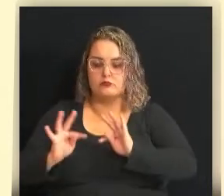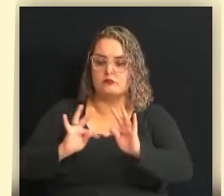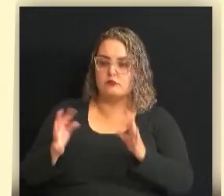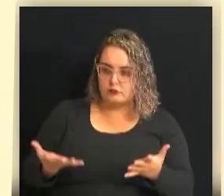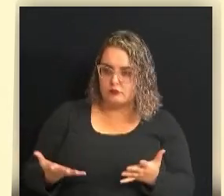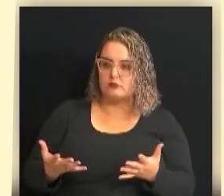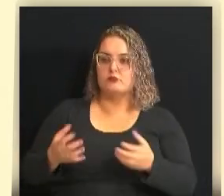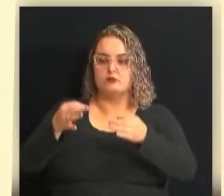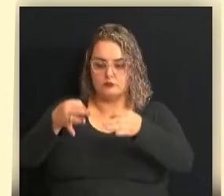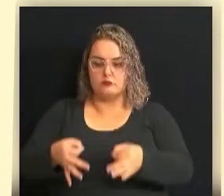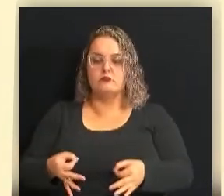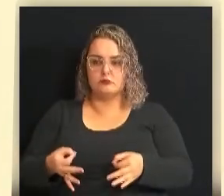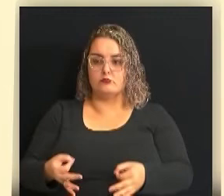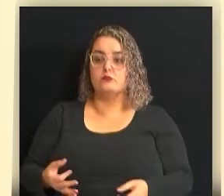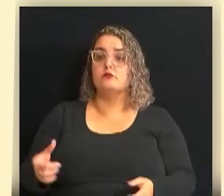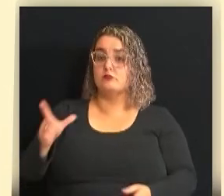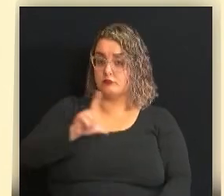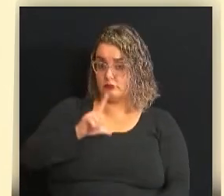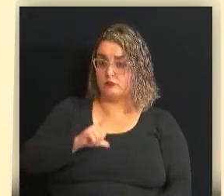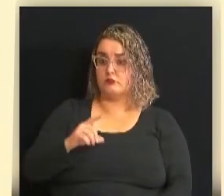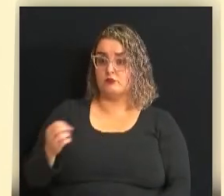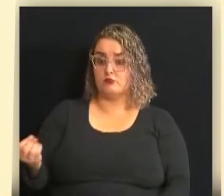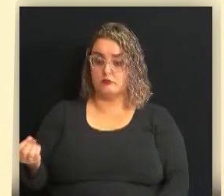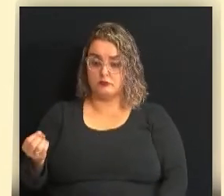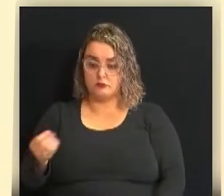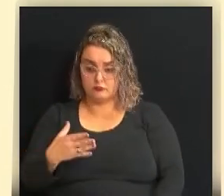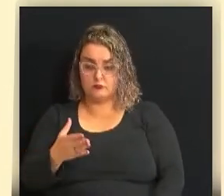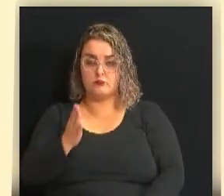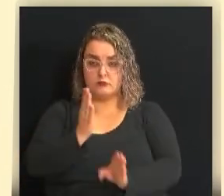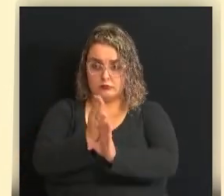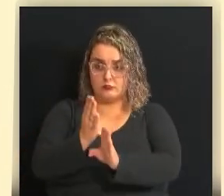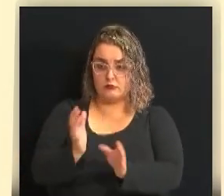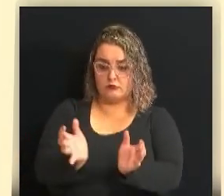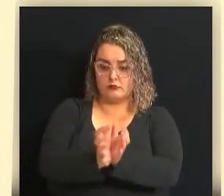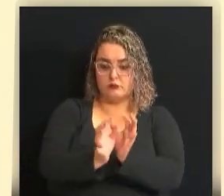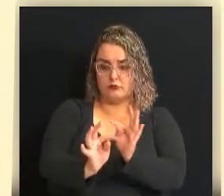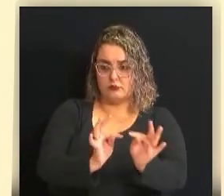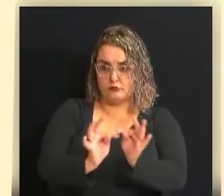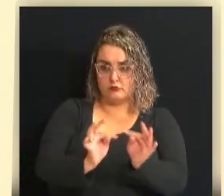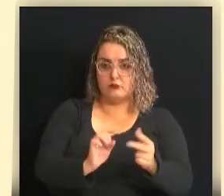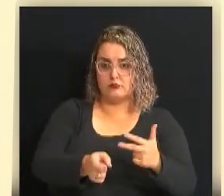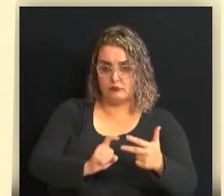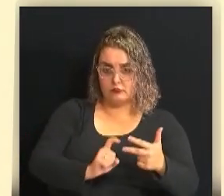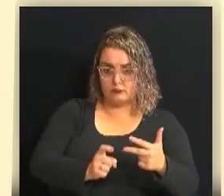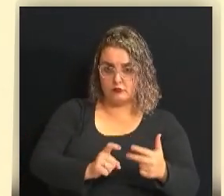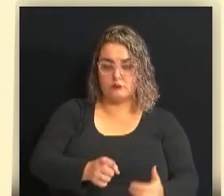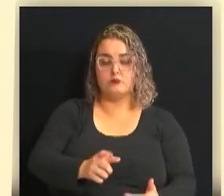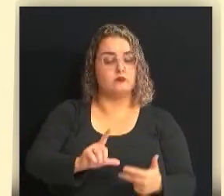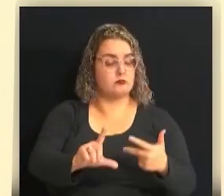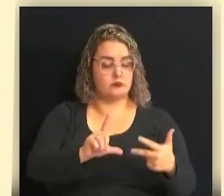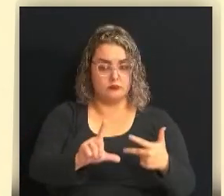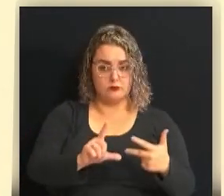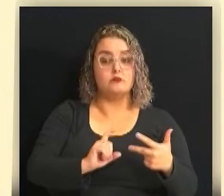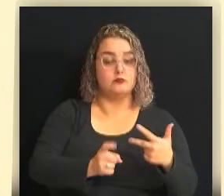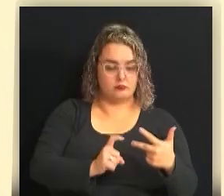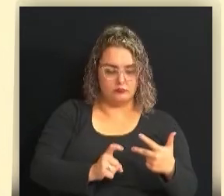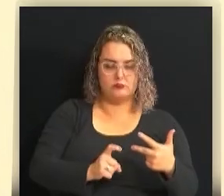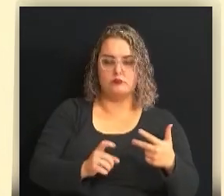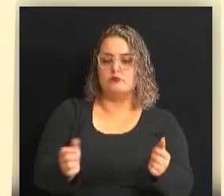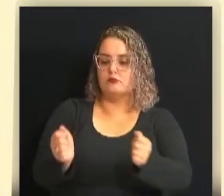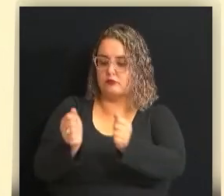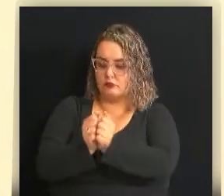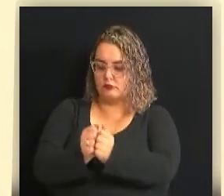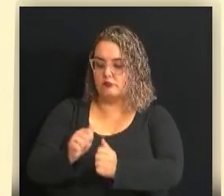e mais Tecnicamente adequada até agora nós chegamos novos encontro entre a equipe técnica da prefeitura municipal